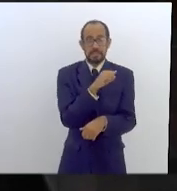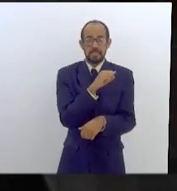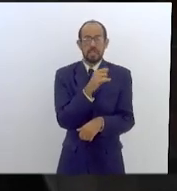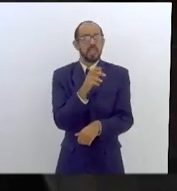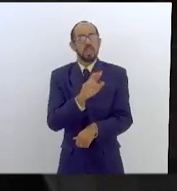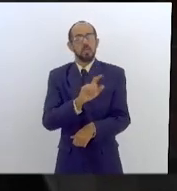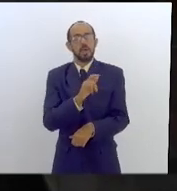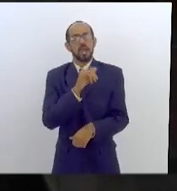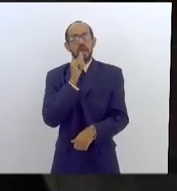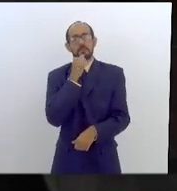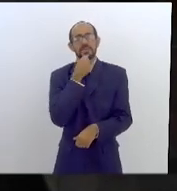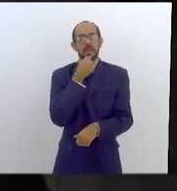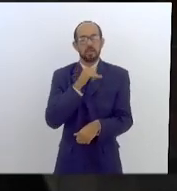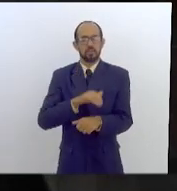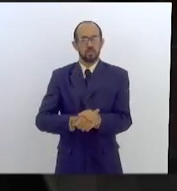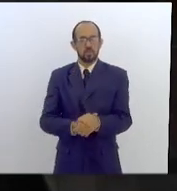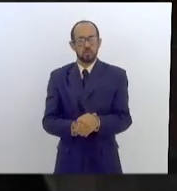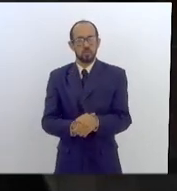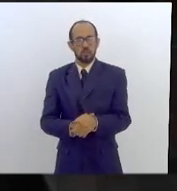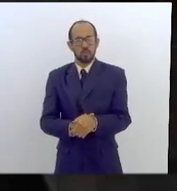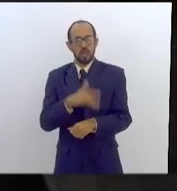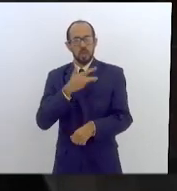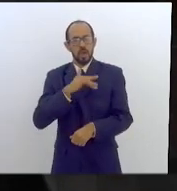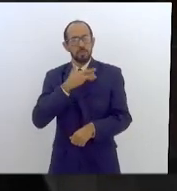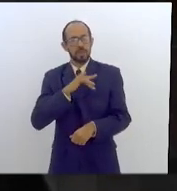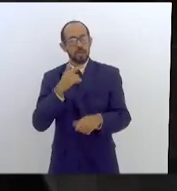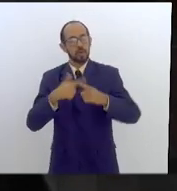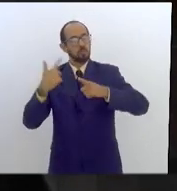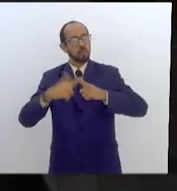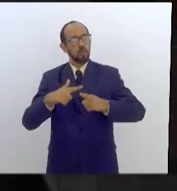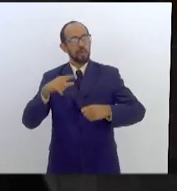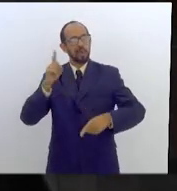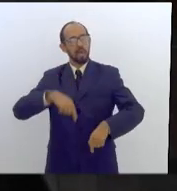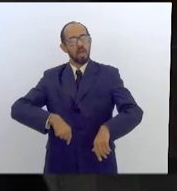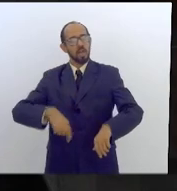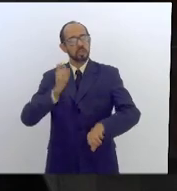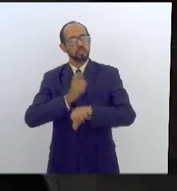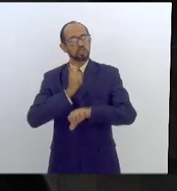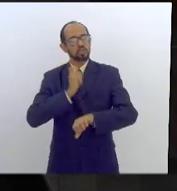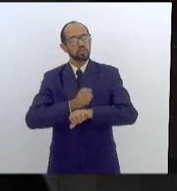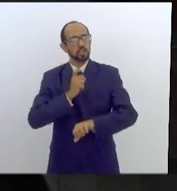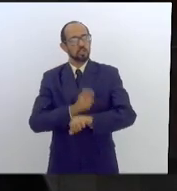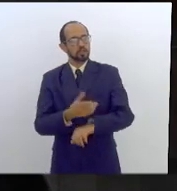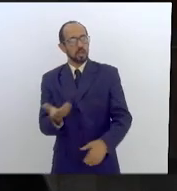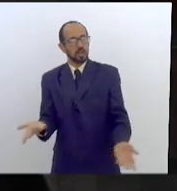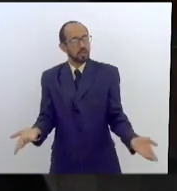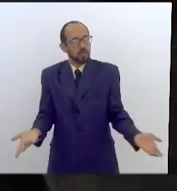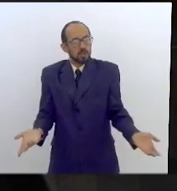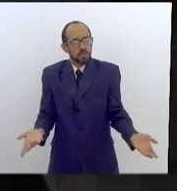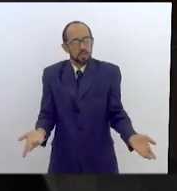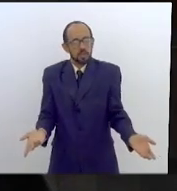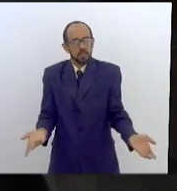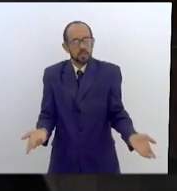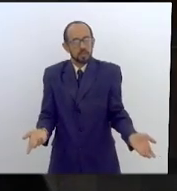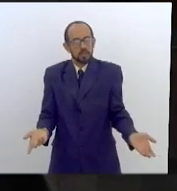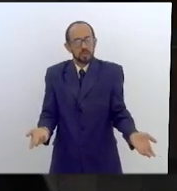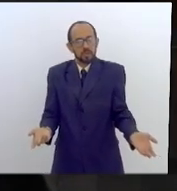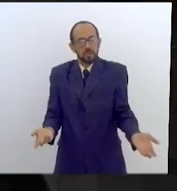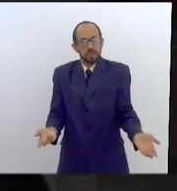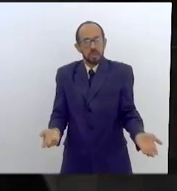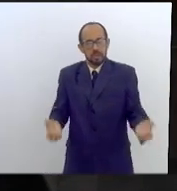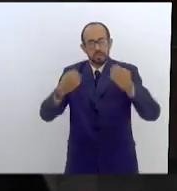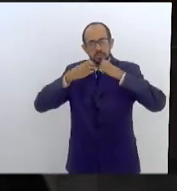não se sabe mais de tão patético né de tão patéticas que são Essas manifestações